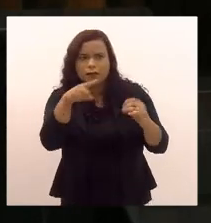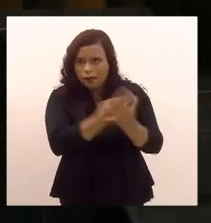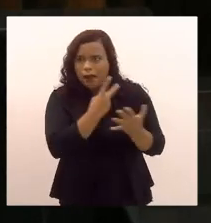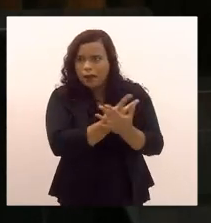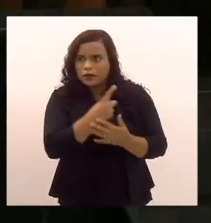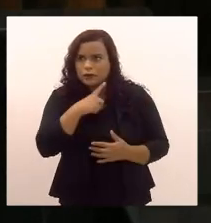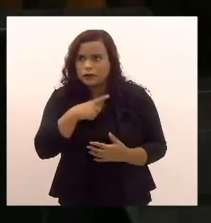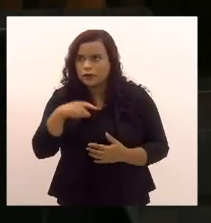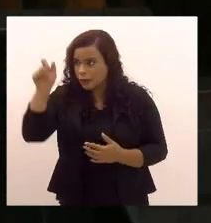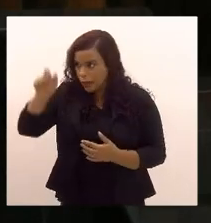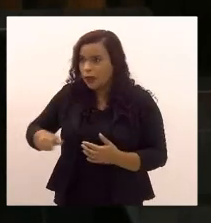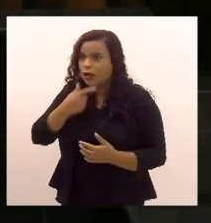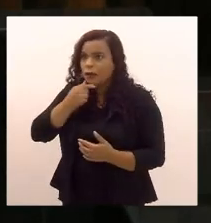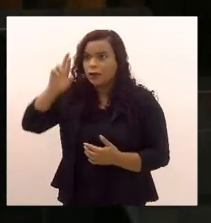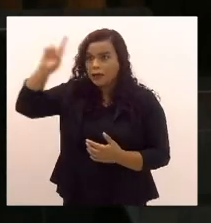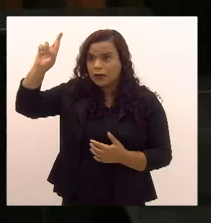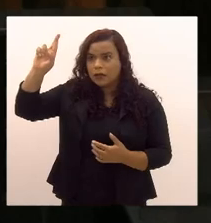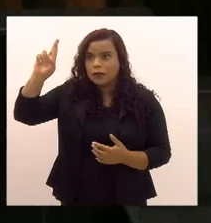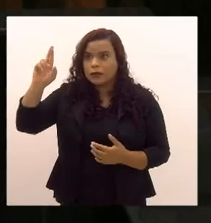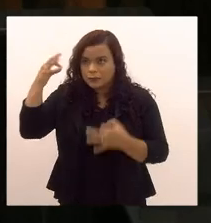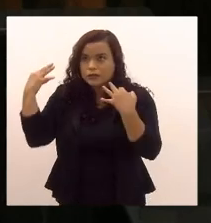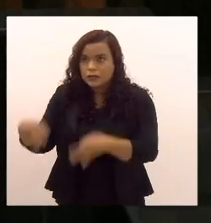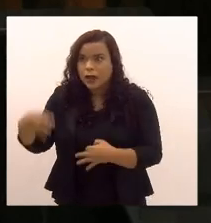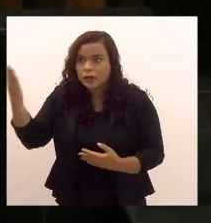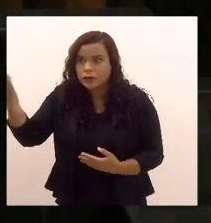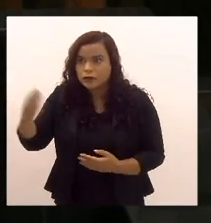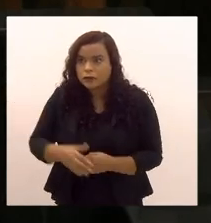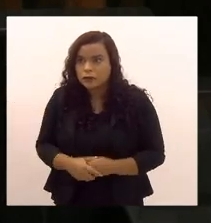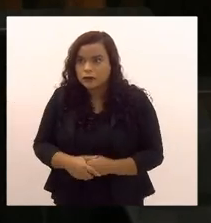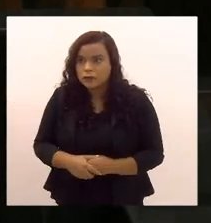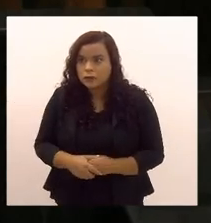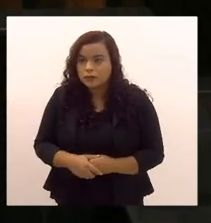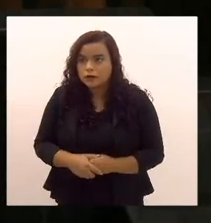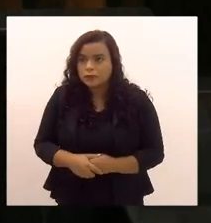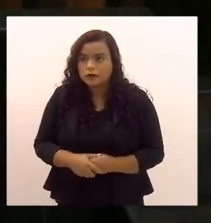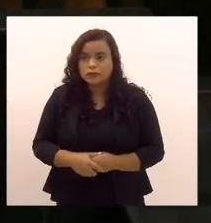errado é só esse menino está certo